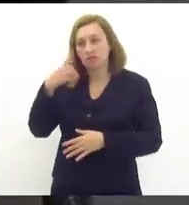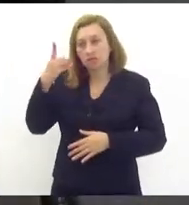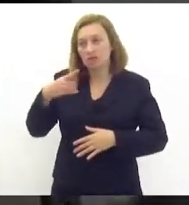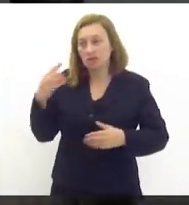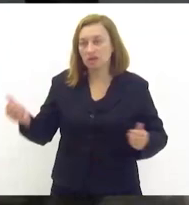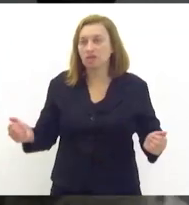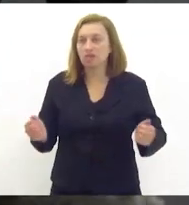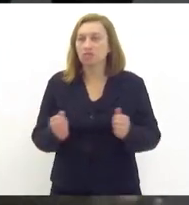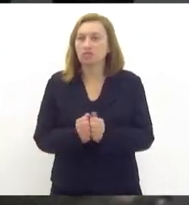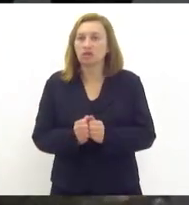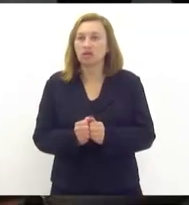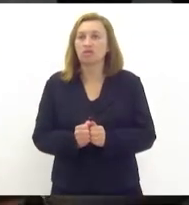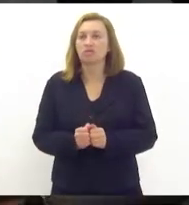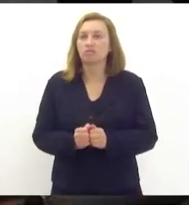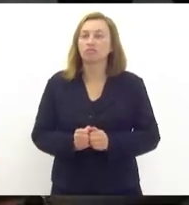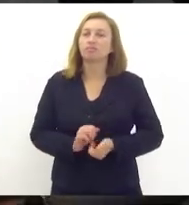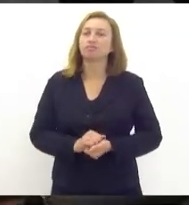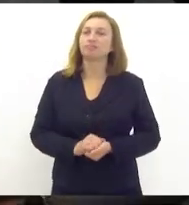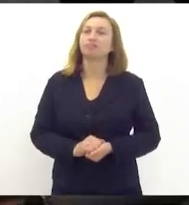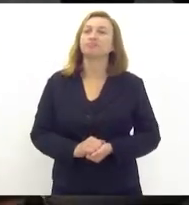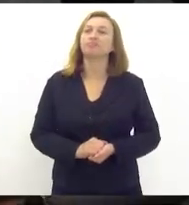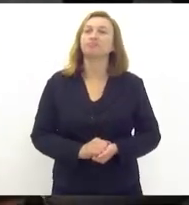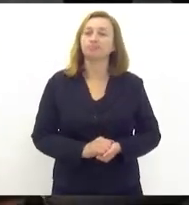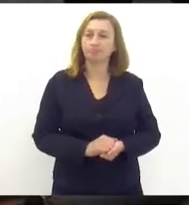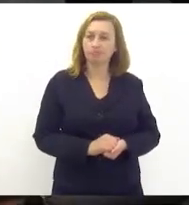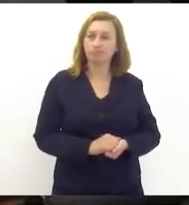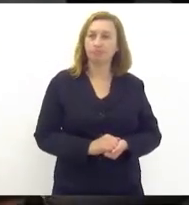ver esse projeto prosperar Presidente